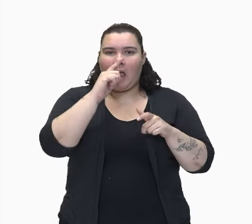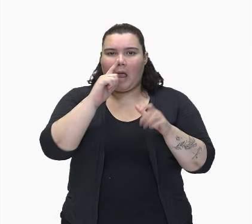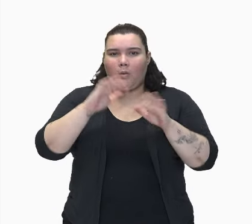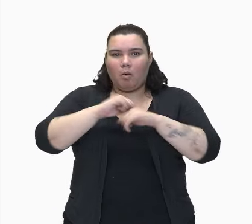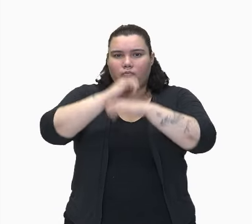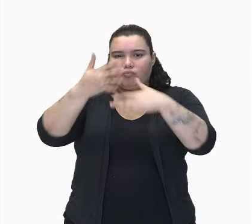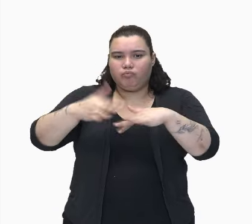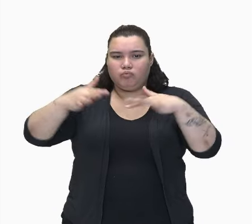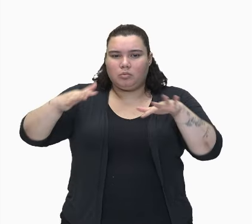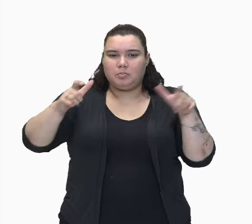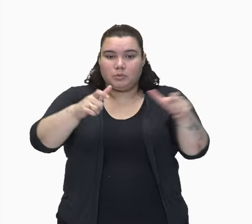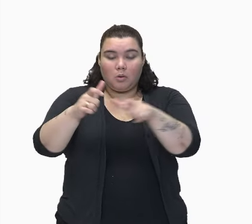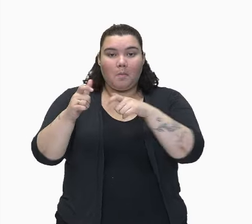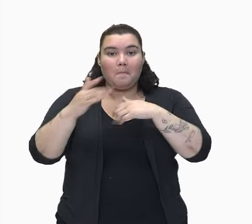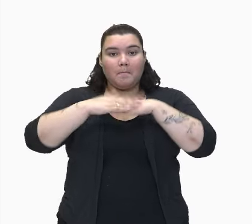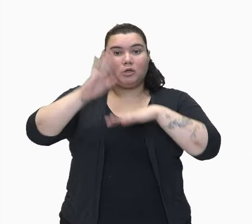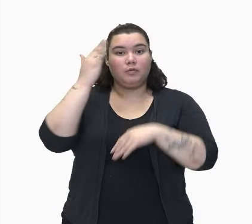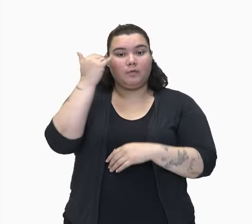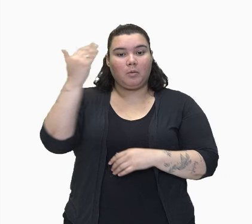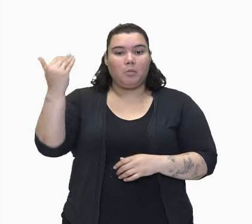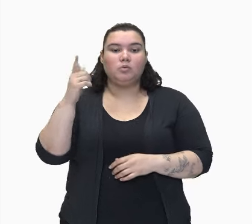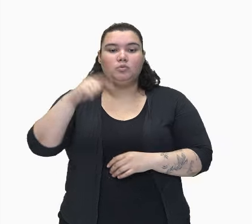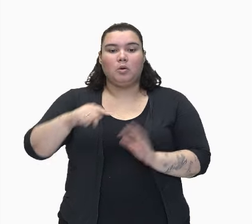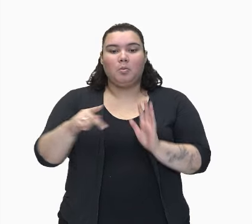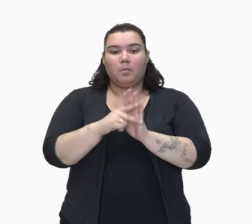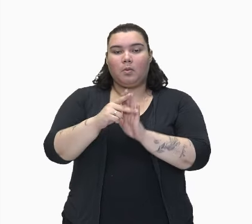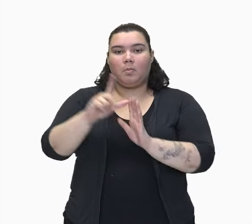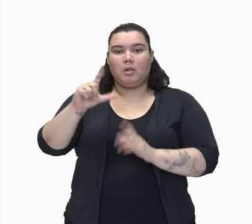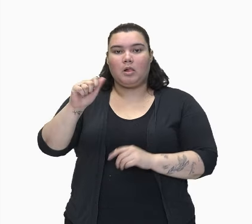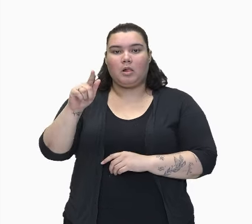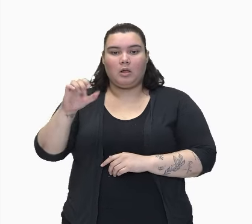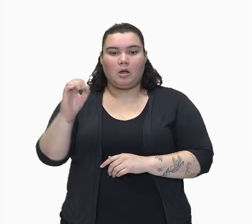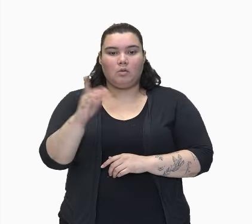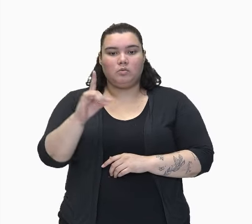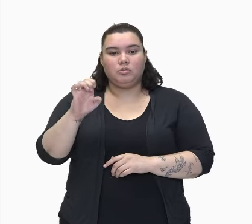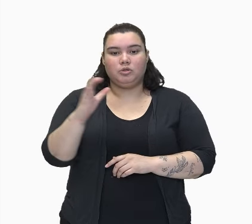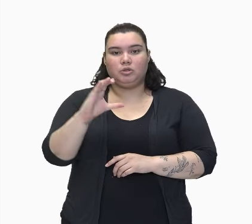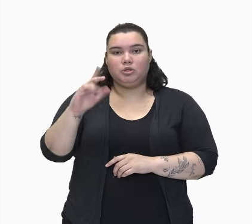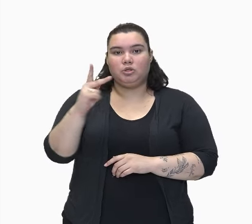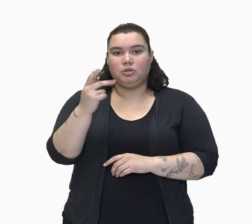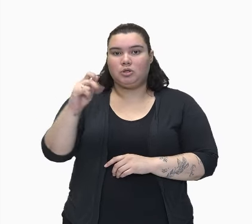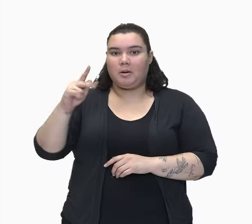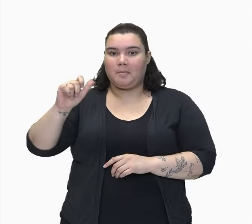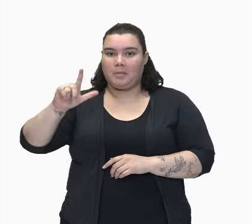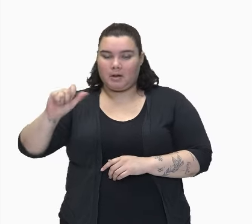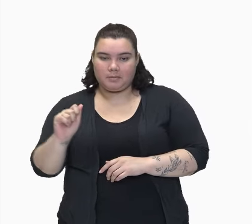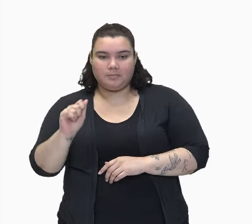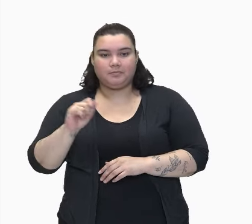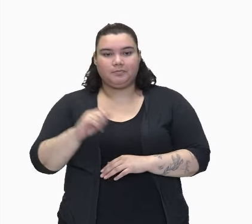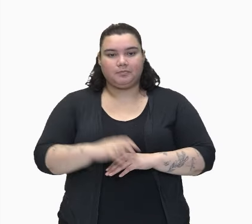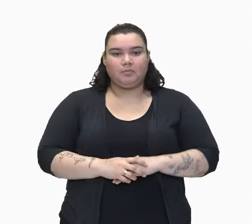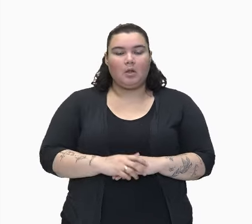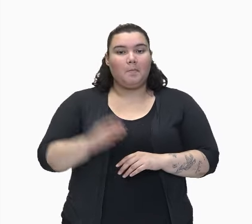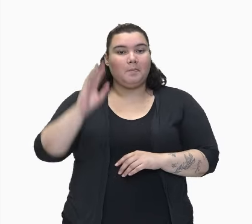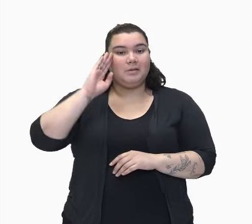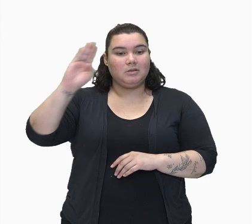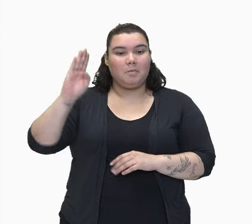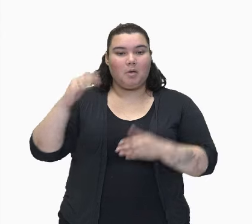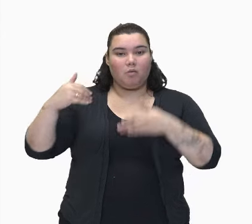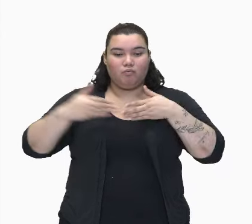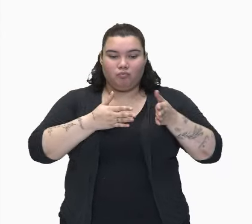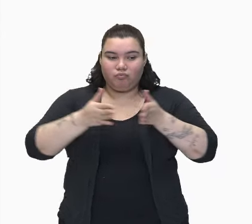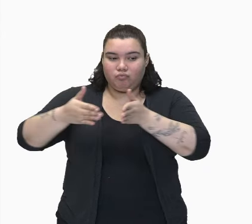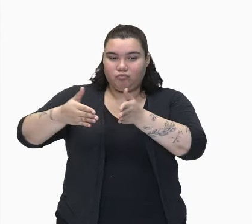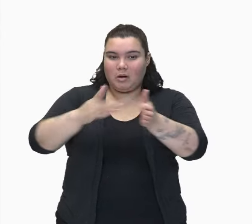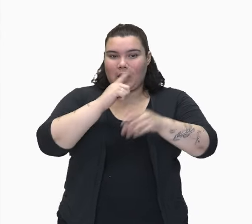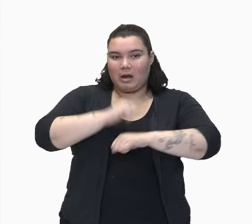ser o Lago de Chapala. Tá? Agora, esses principais rios do México, né, que são a parte do Rio Grande e do